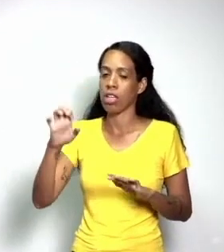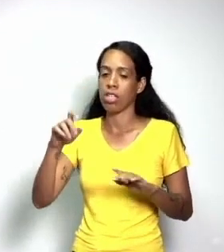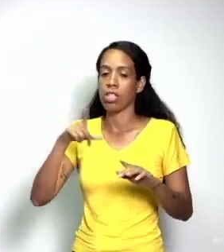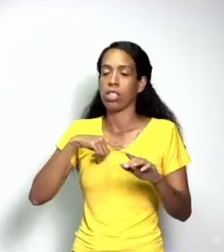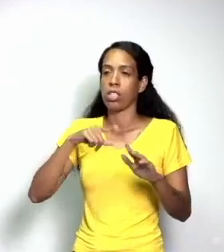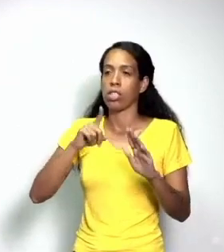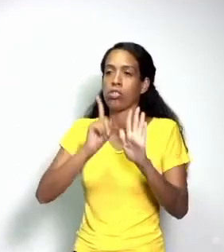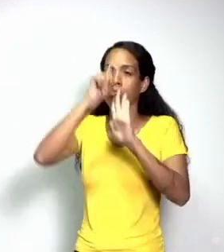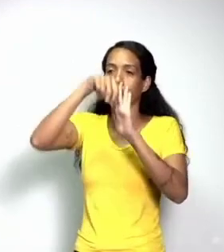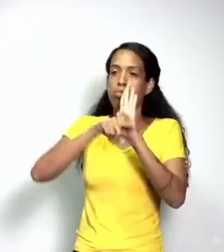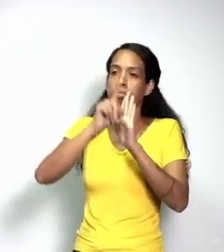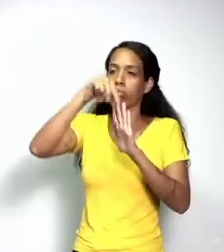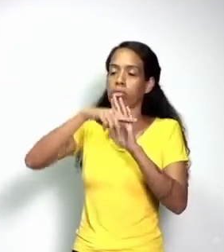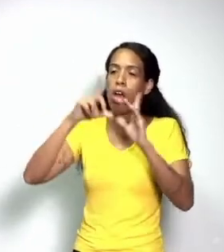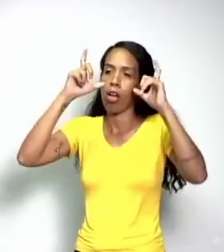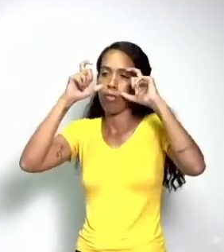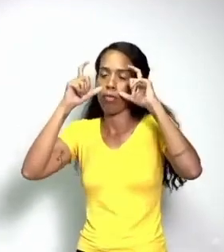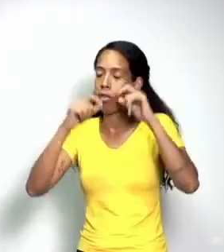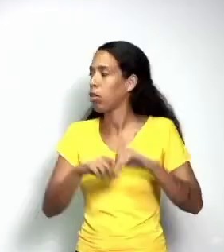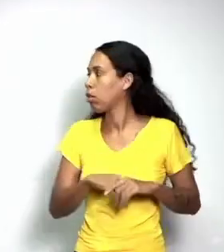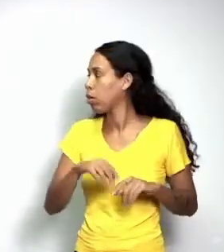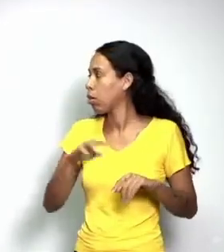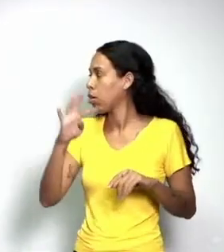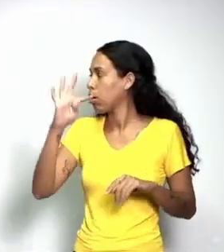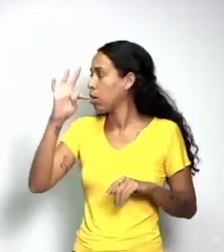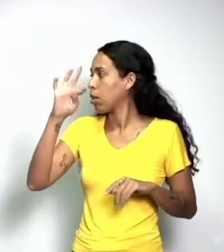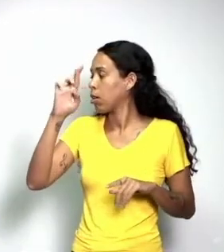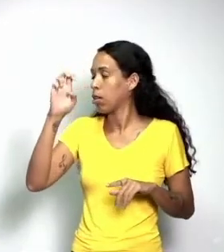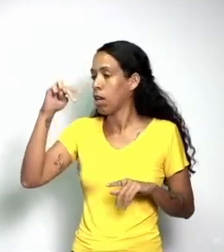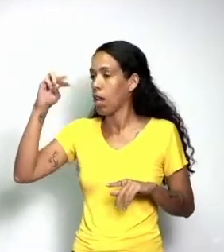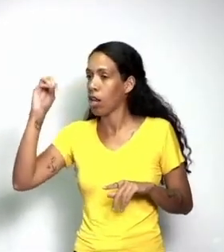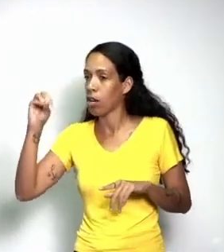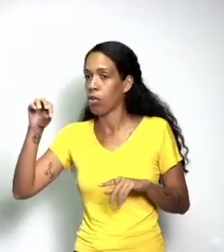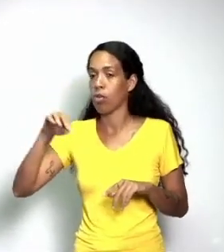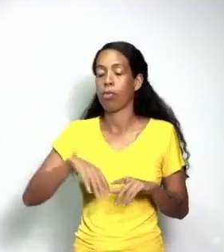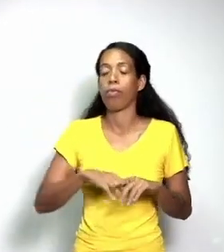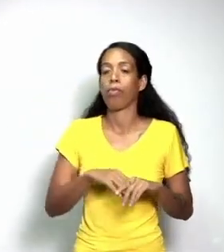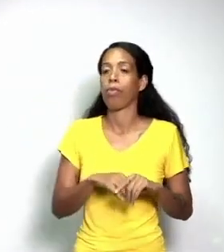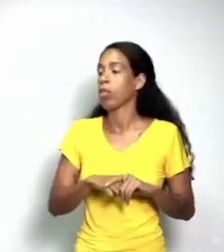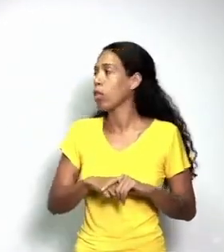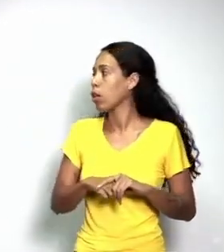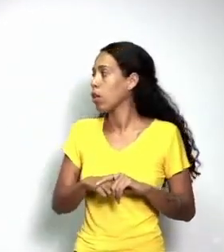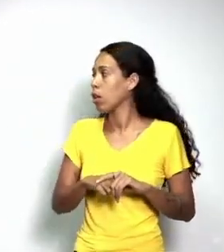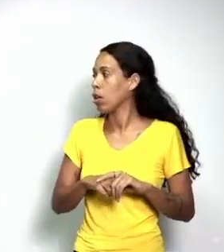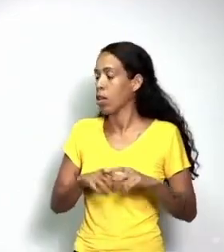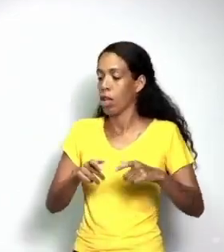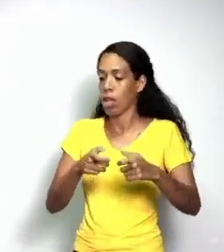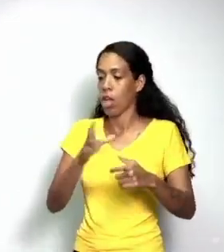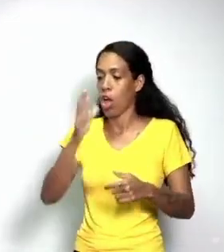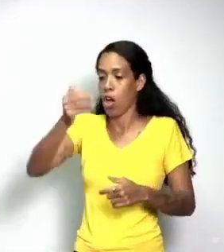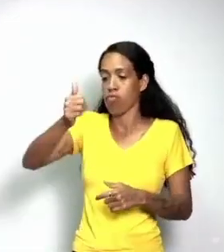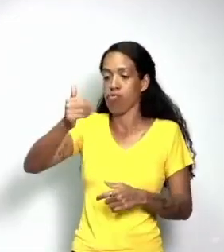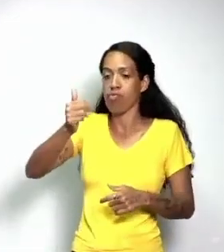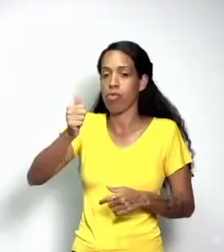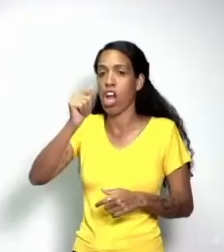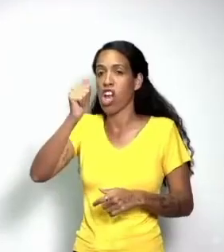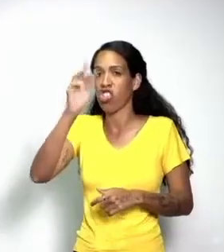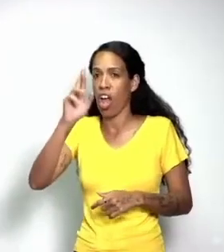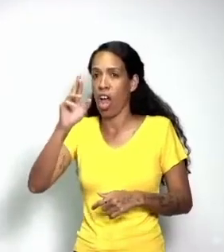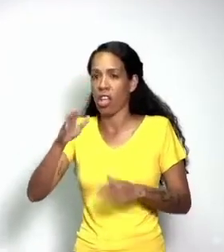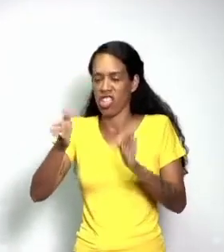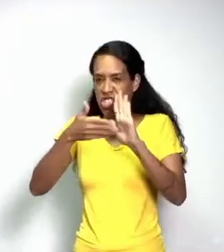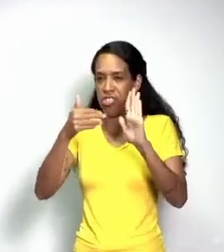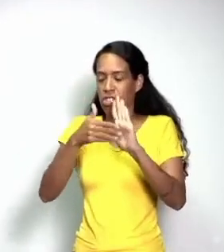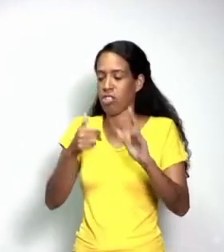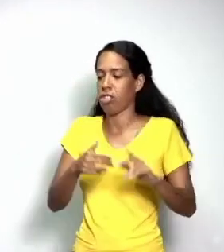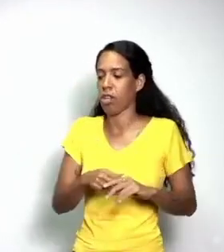de foco, tem a trena eletrônica, a seringa de ar, que é o Fuc-Fuc, né?